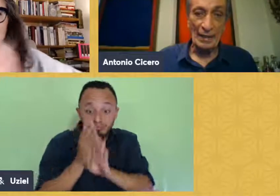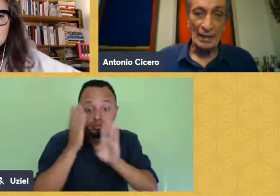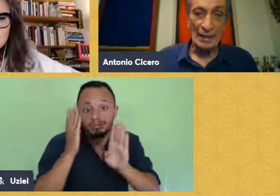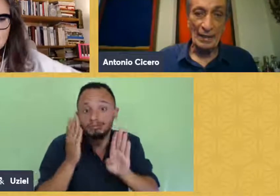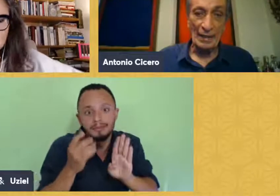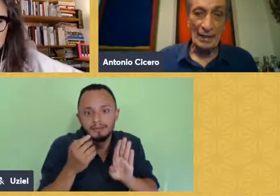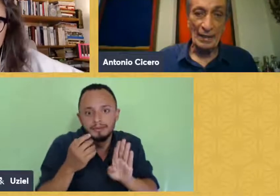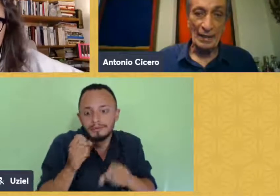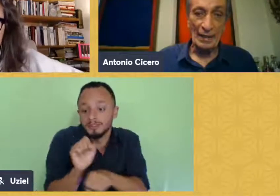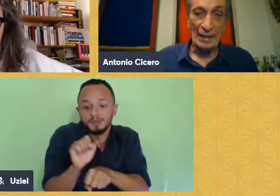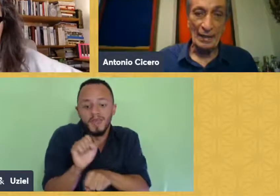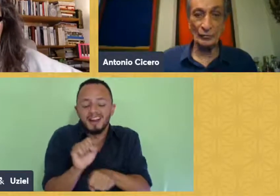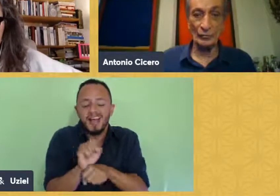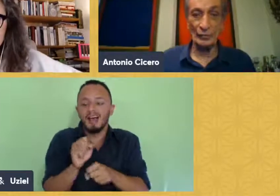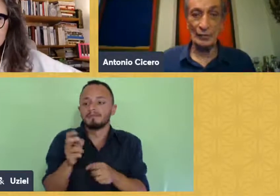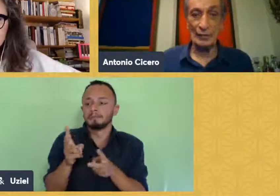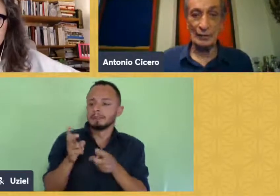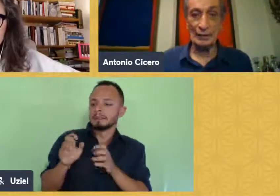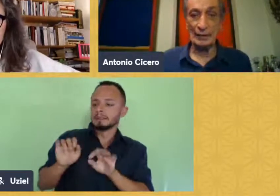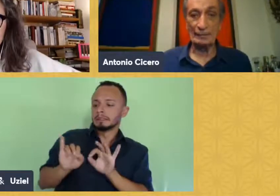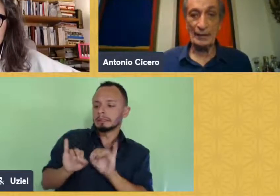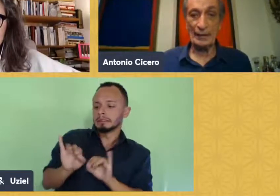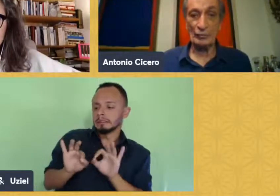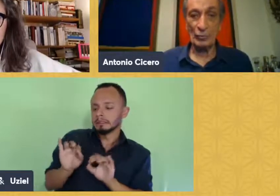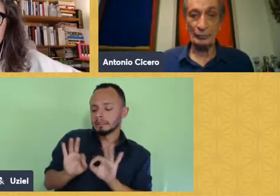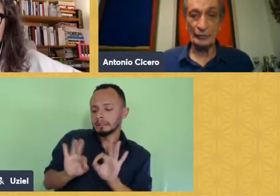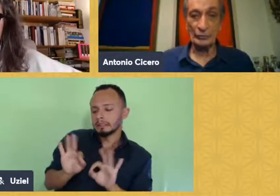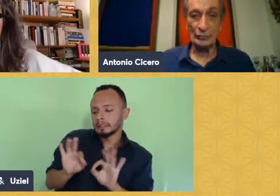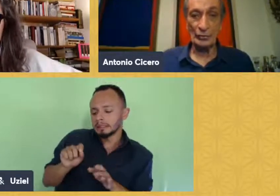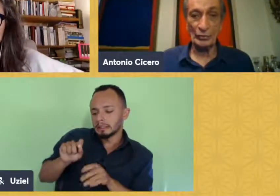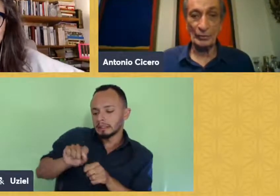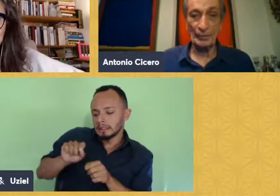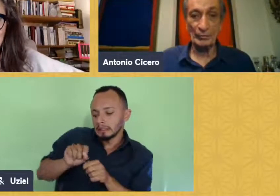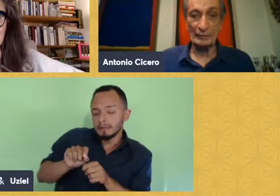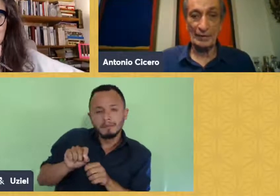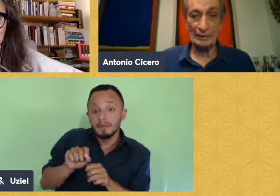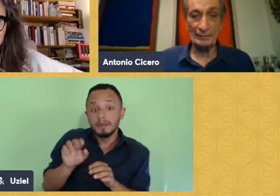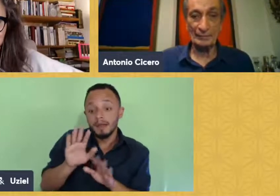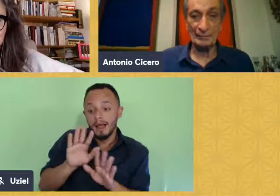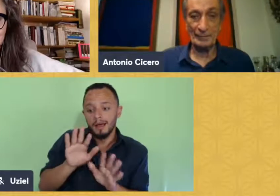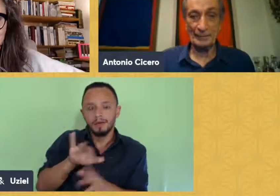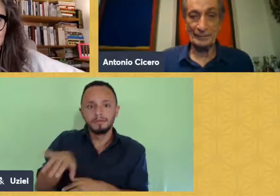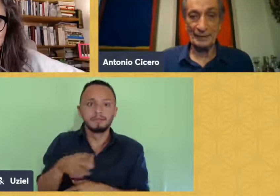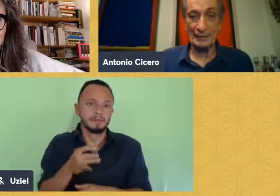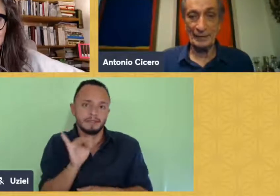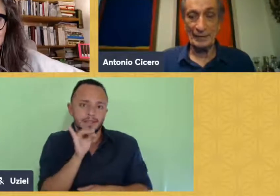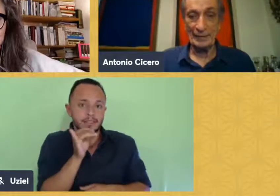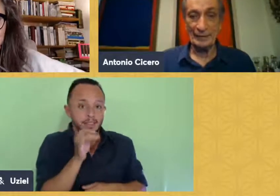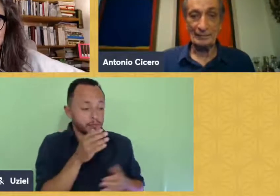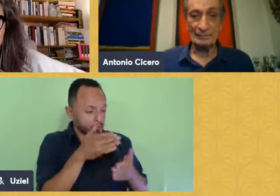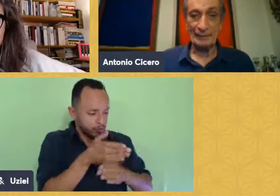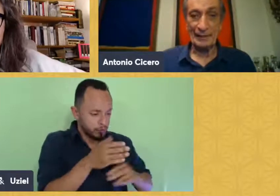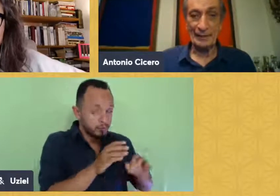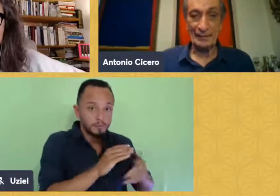Eu tento, realmente, eu vou para o computador ou para minha